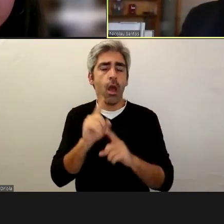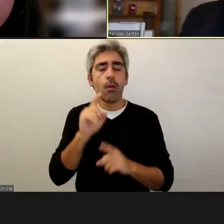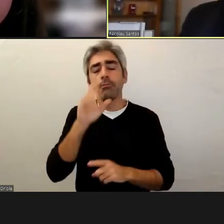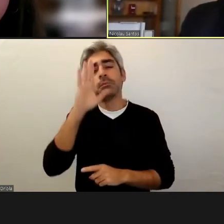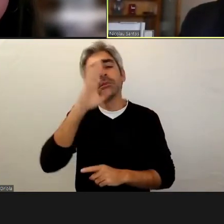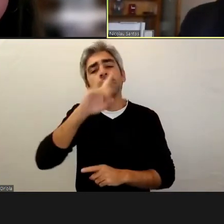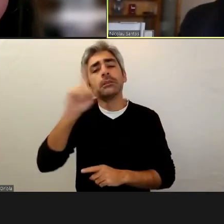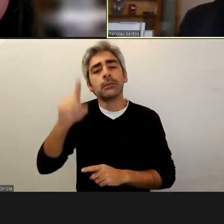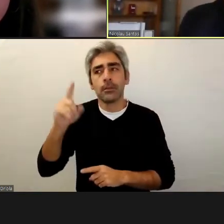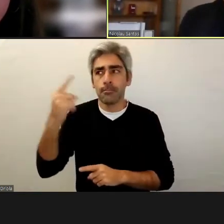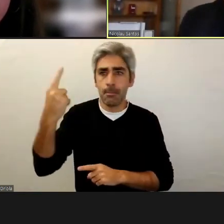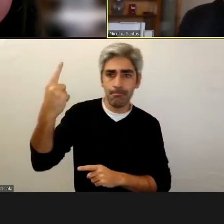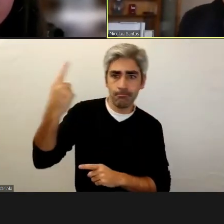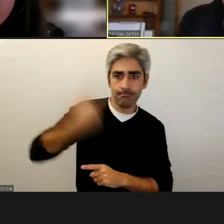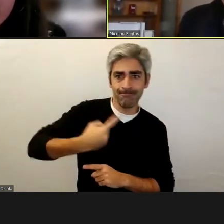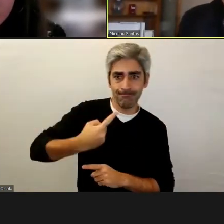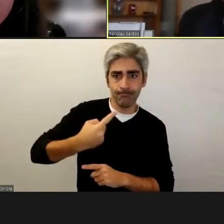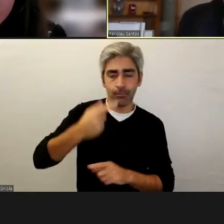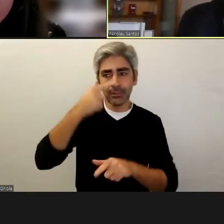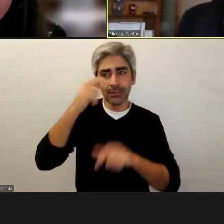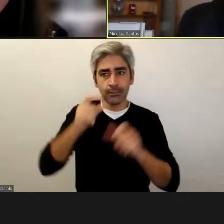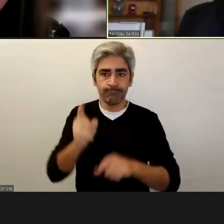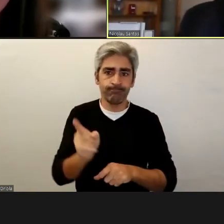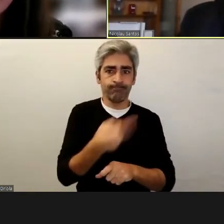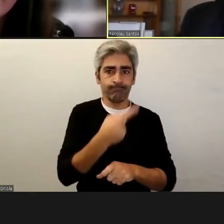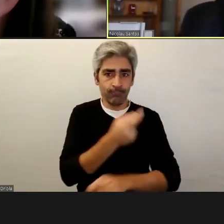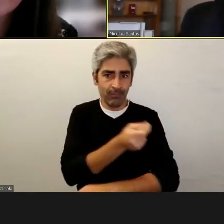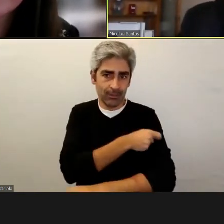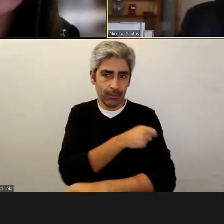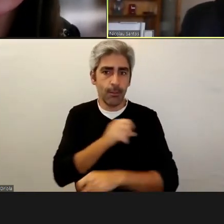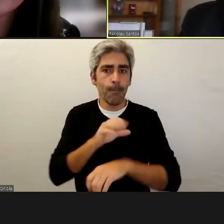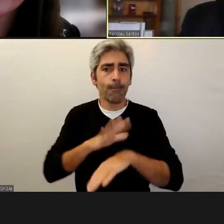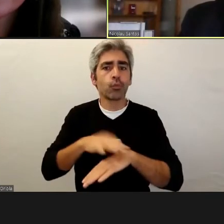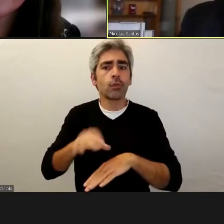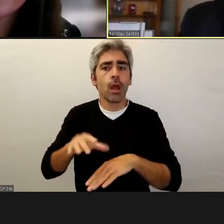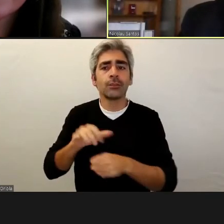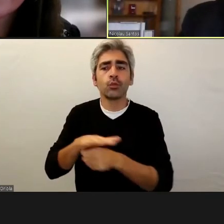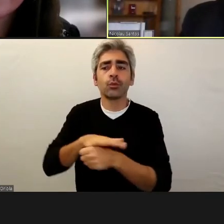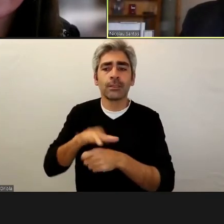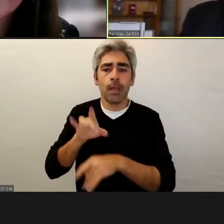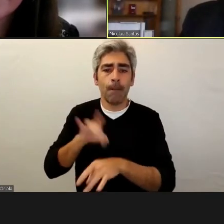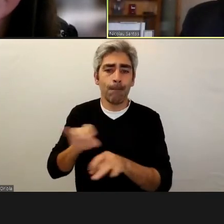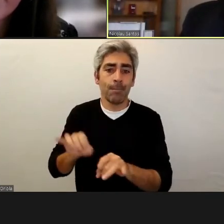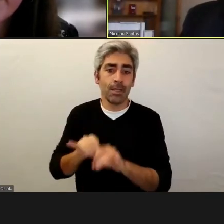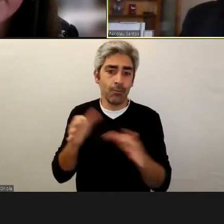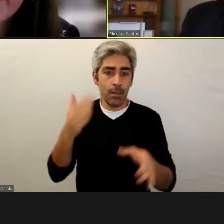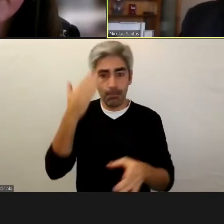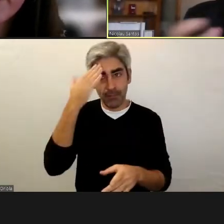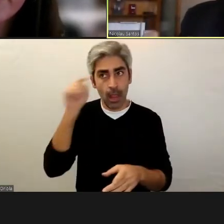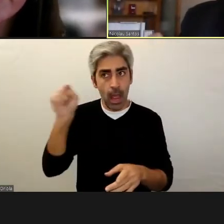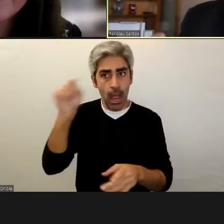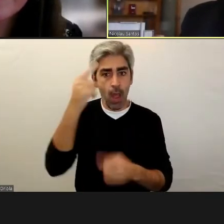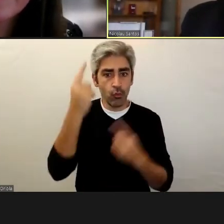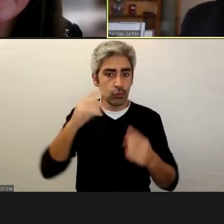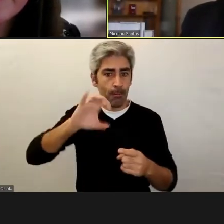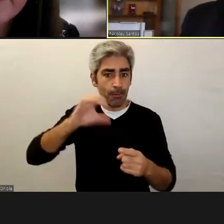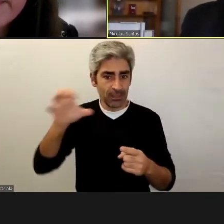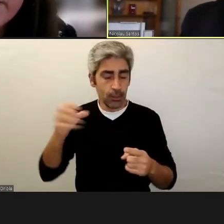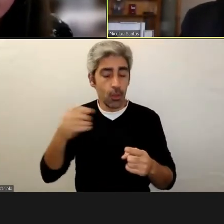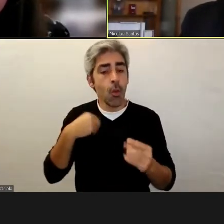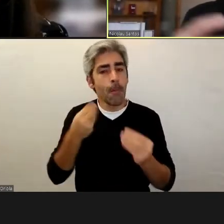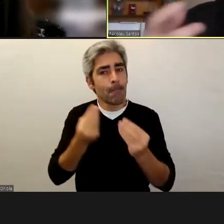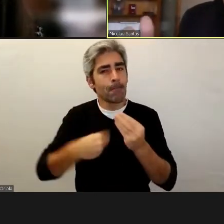obrigação de vacinação dos cidadãos face ao estado de situação pandémica, como se prevê em alguns países. Eu acrescentaria